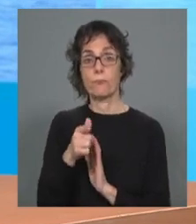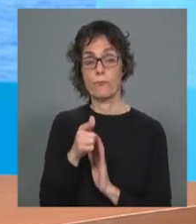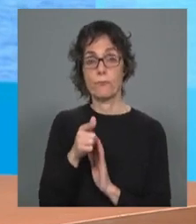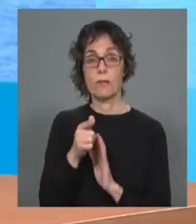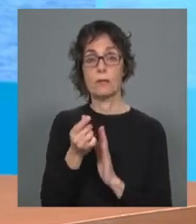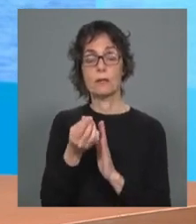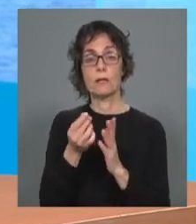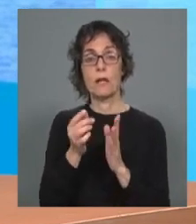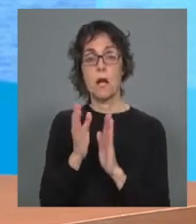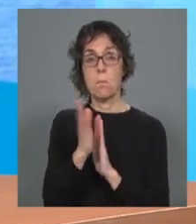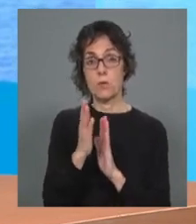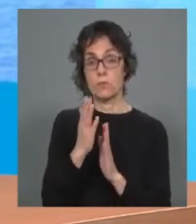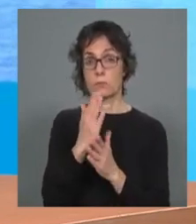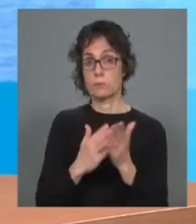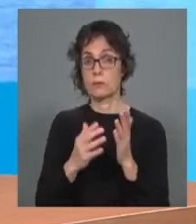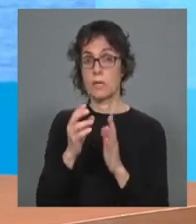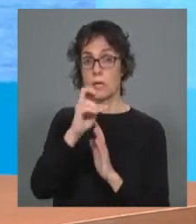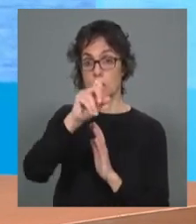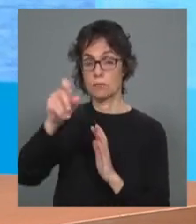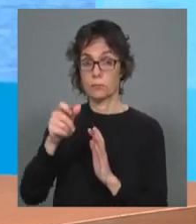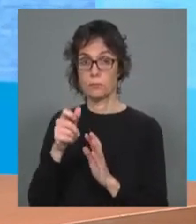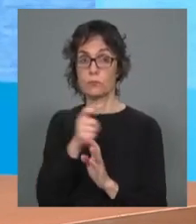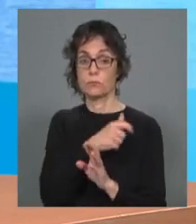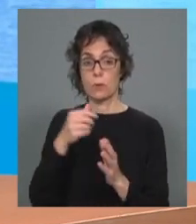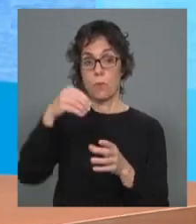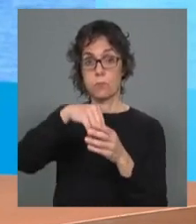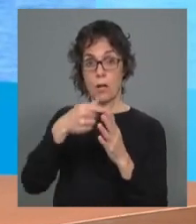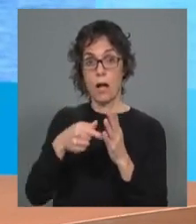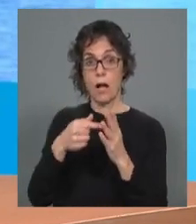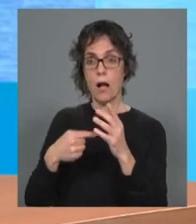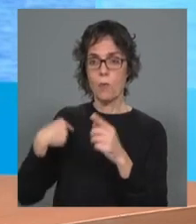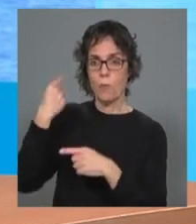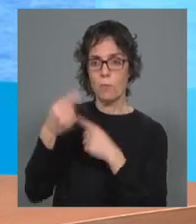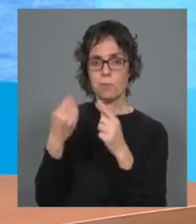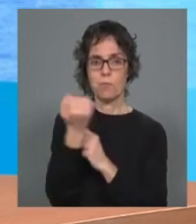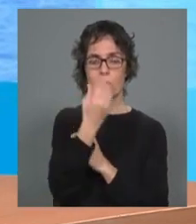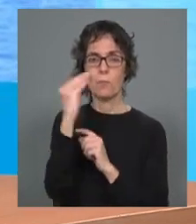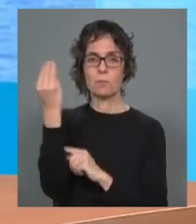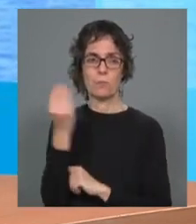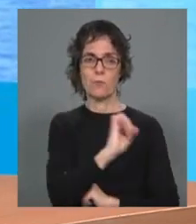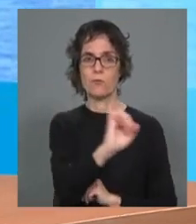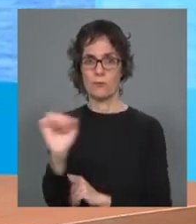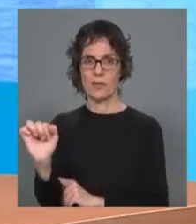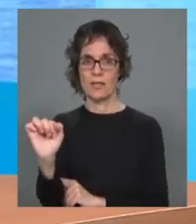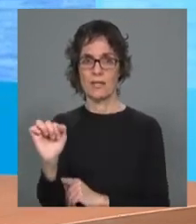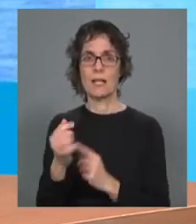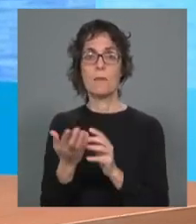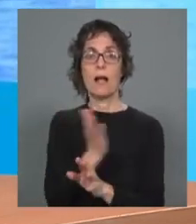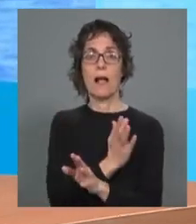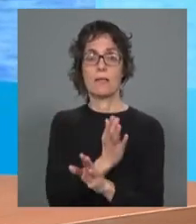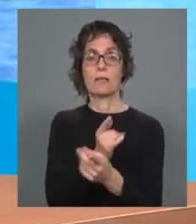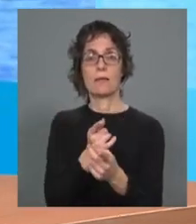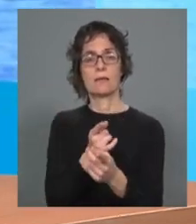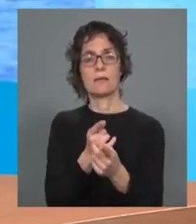das paróquias da Diocese se fazem representar com algumas das suas peças, que eram peças que não estavam a culto,